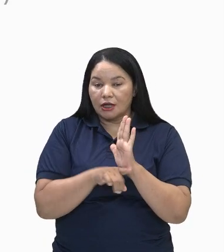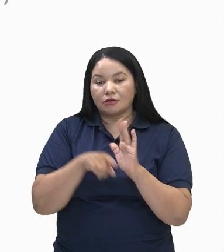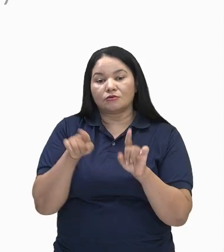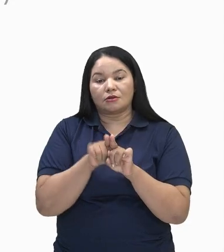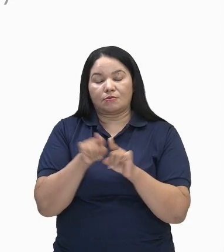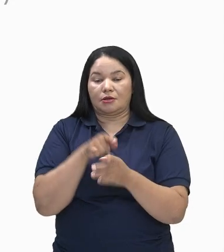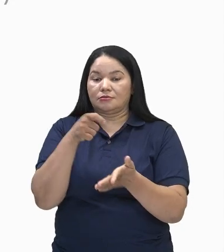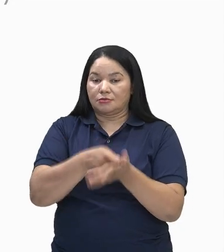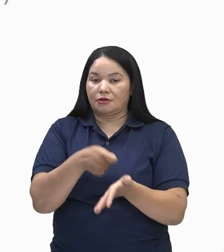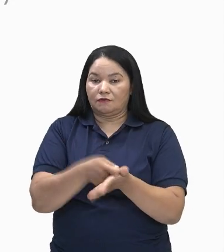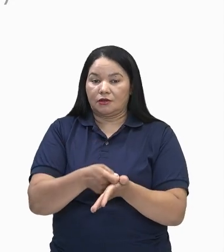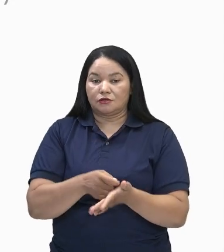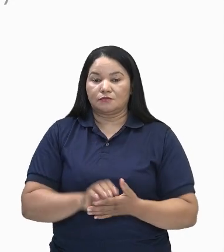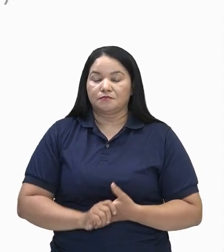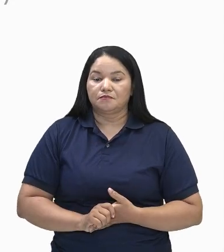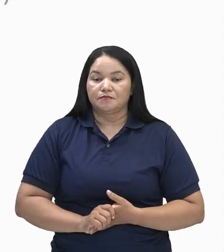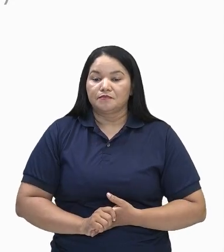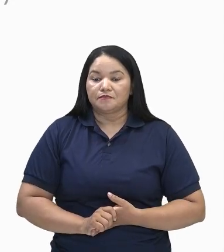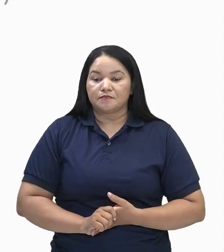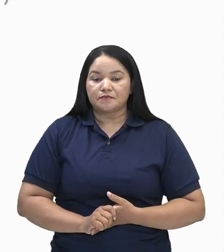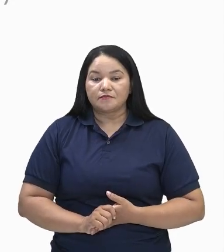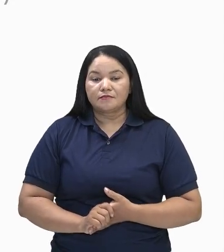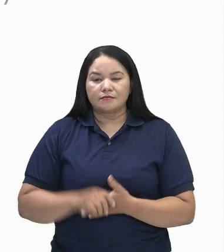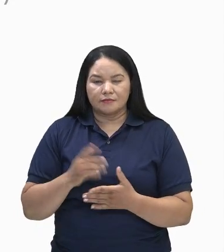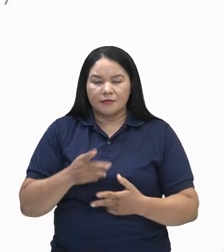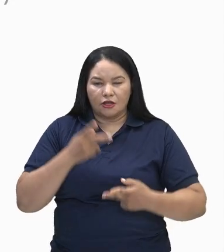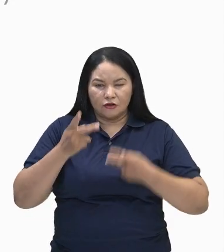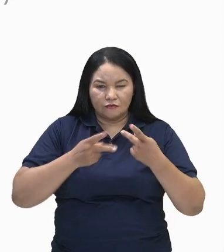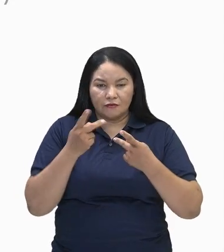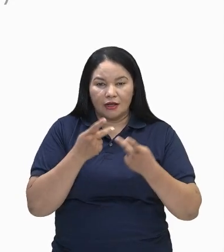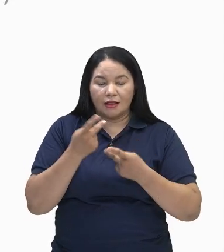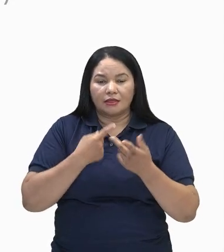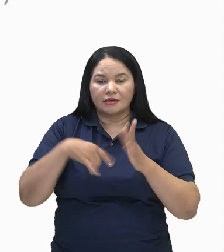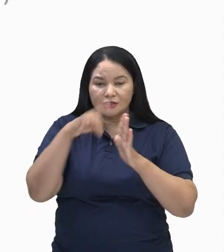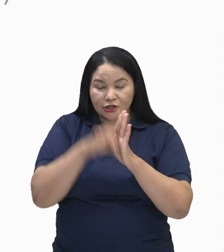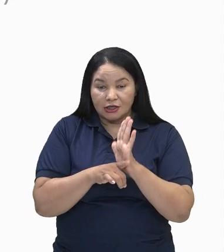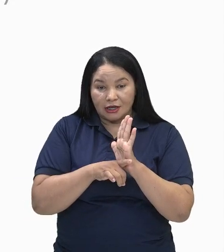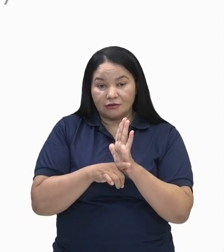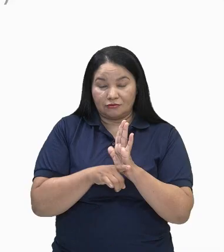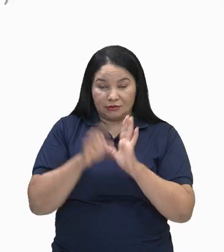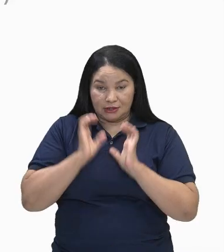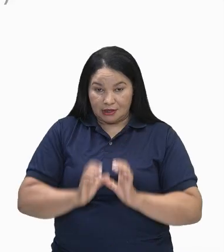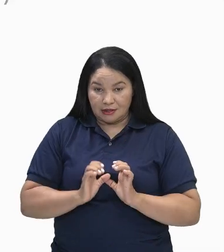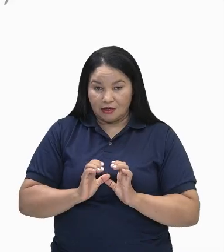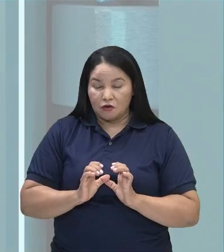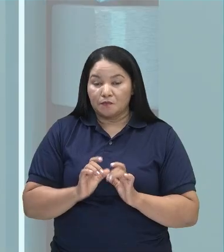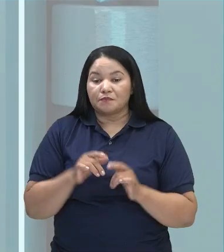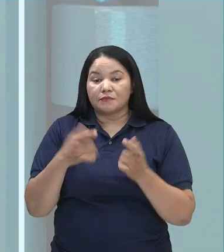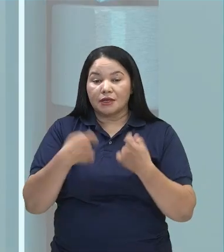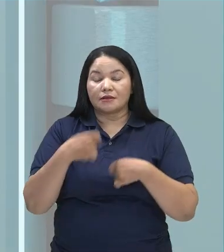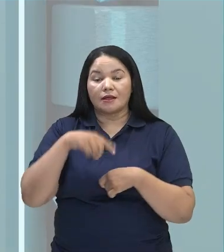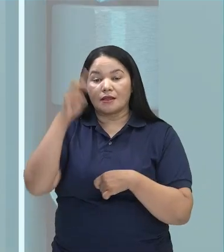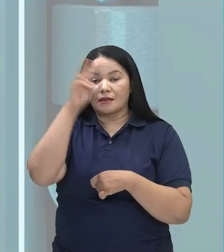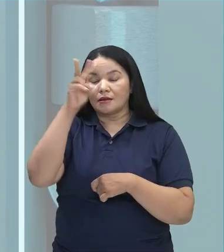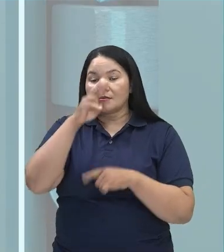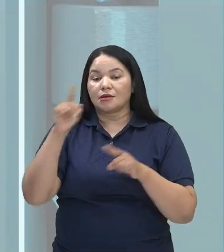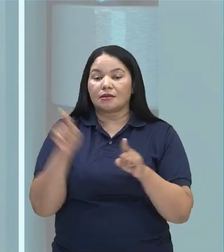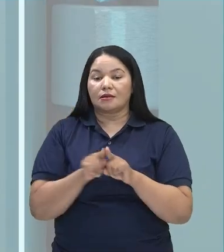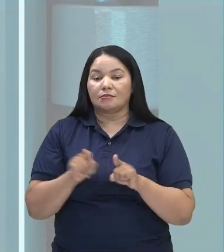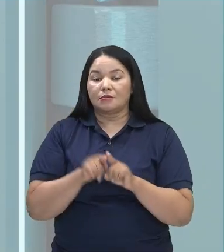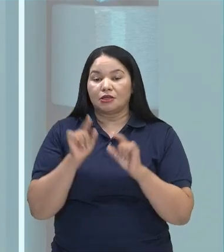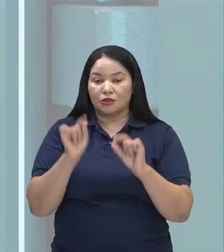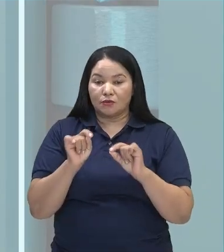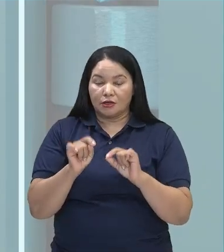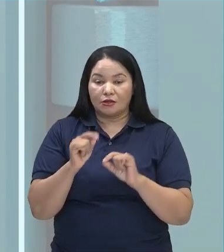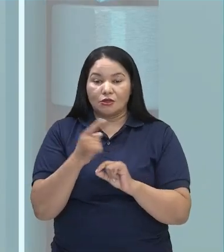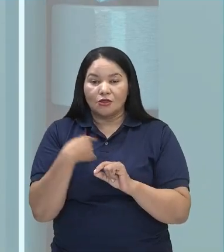gente fala nos direitos do cidadão, a gente deve lembrar também que nós